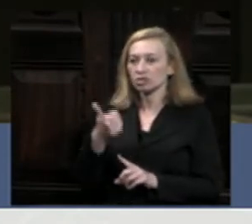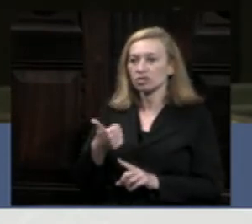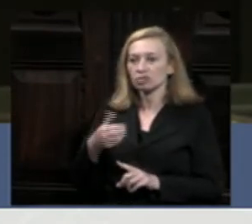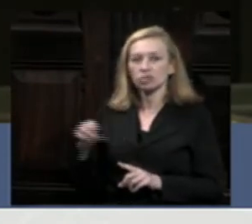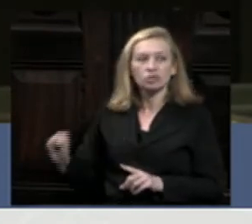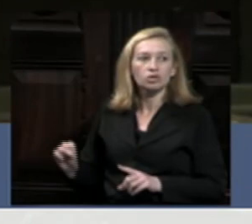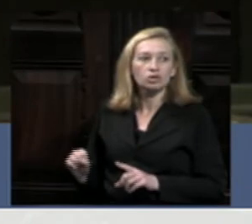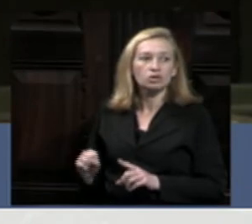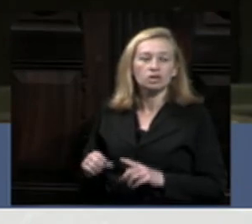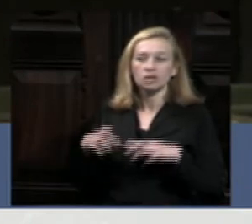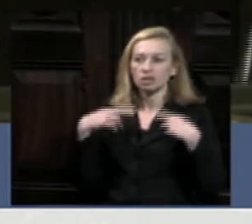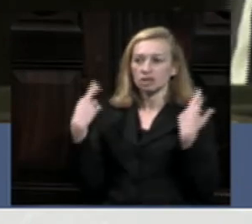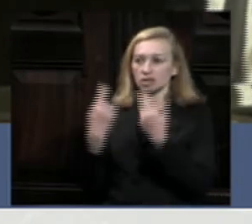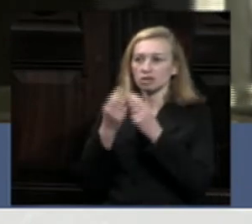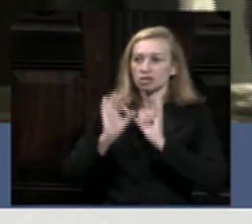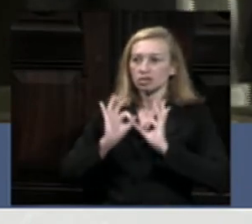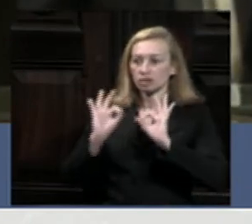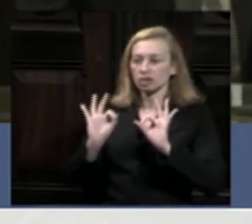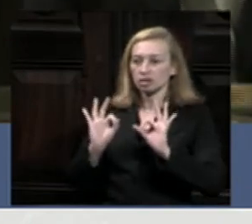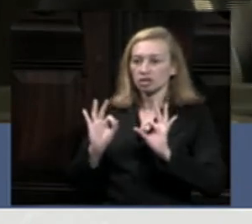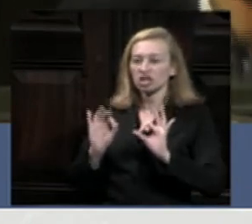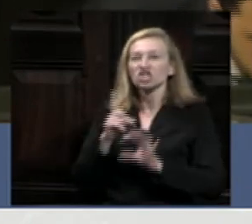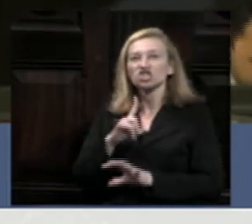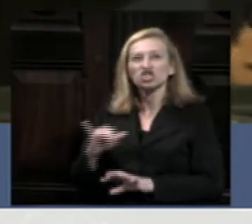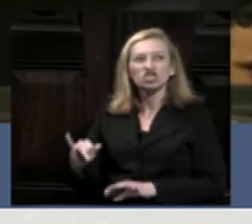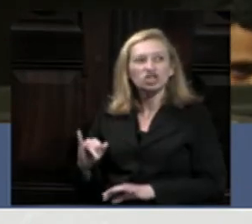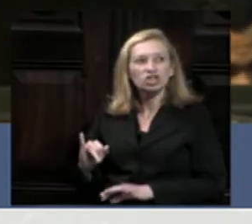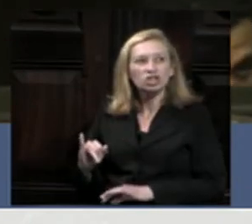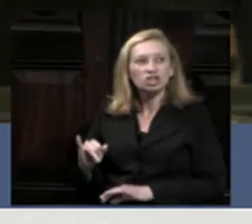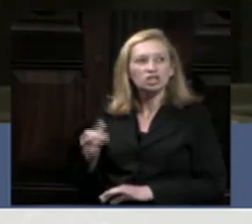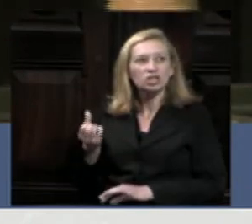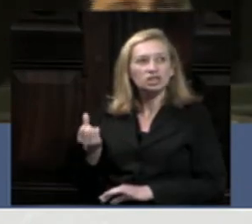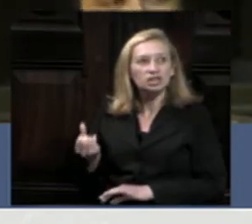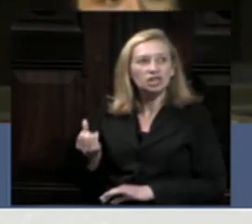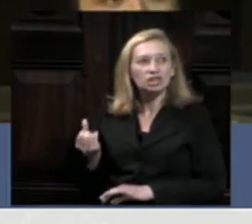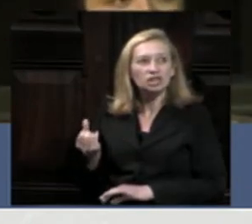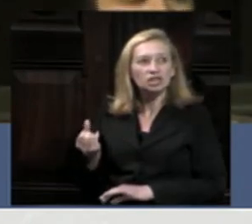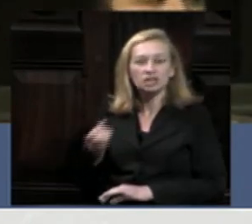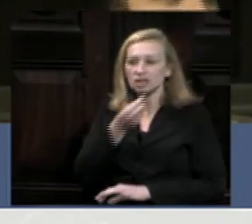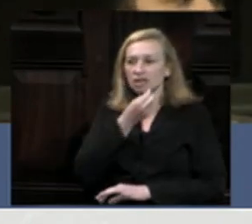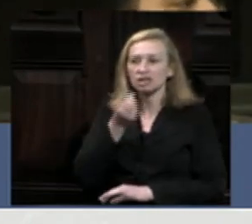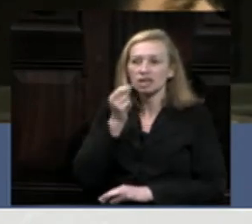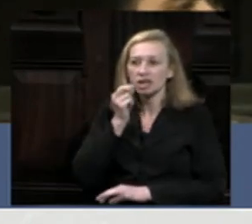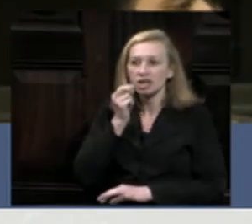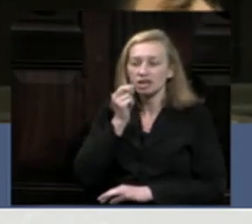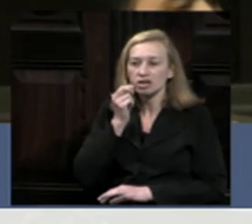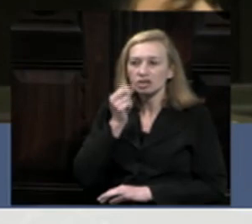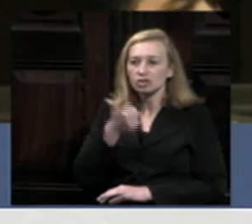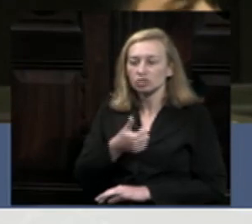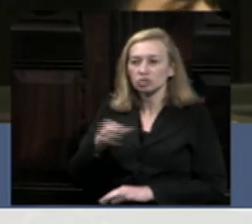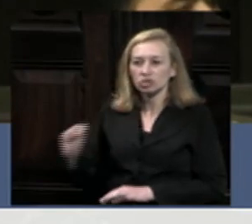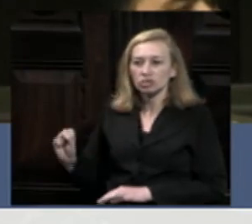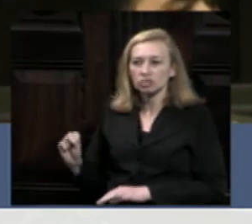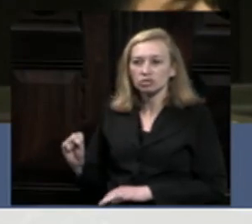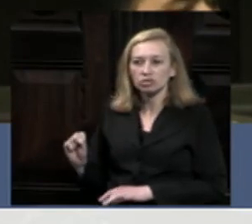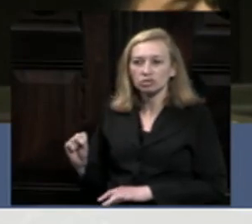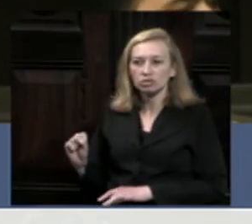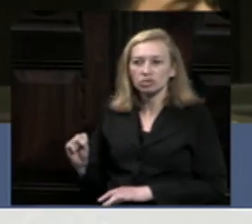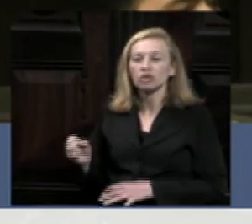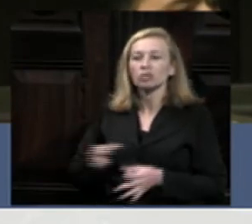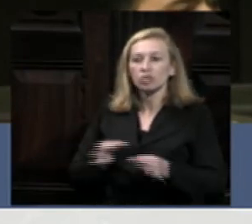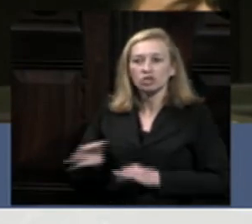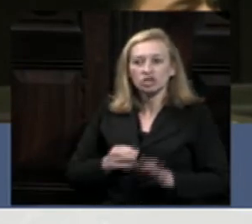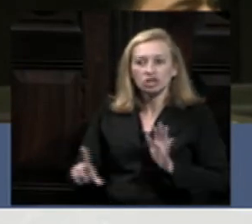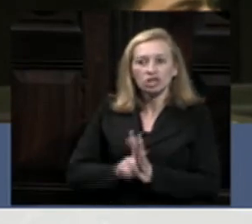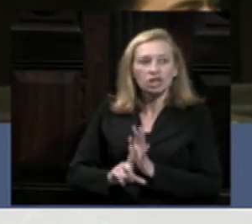Sessão ordinária, dia 6 de setembro de 2018. Projeto de